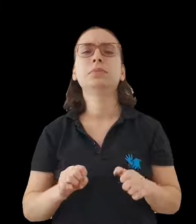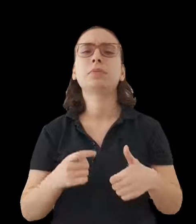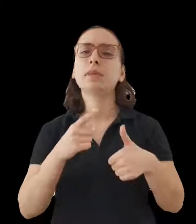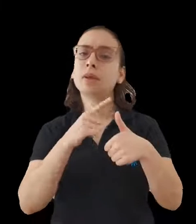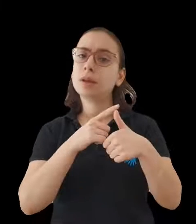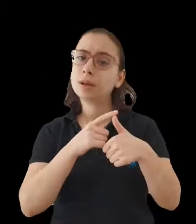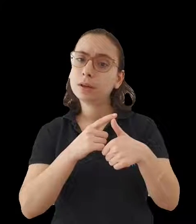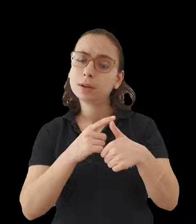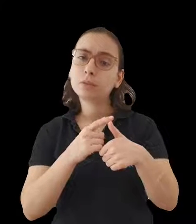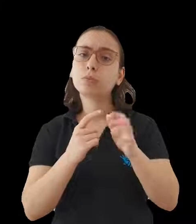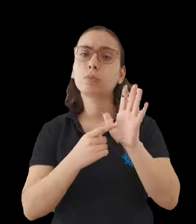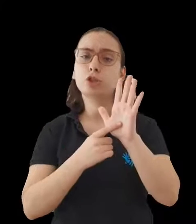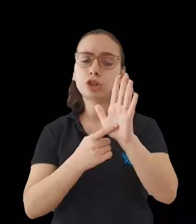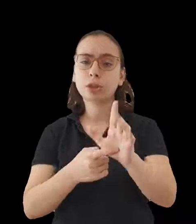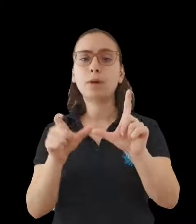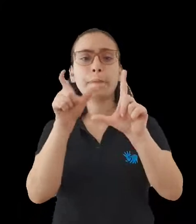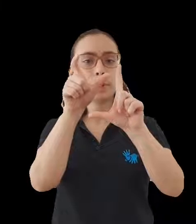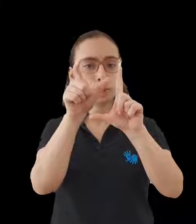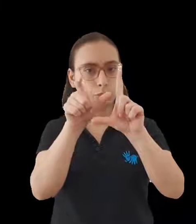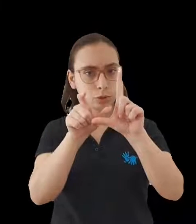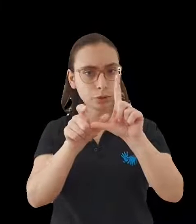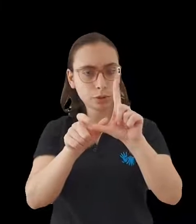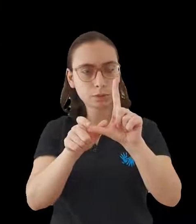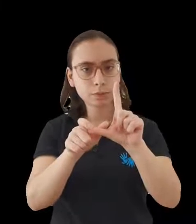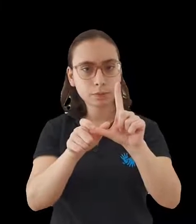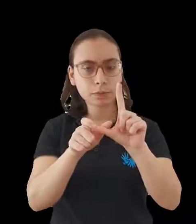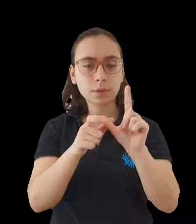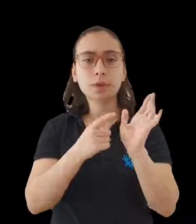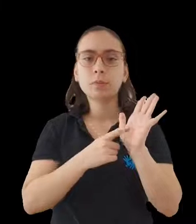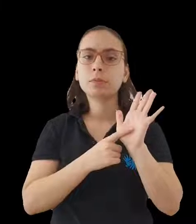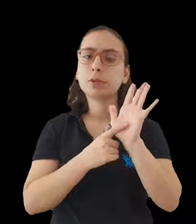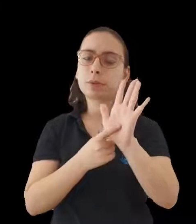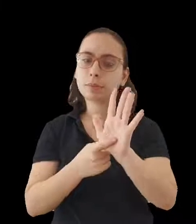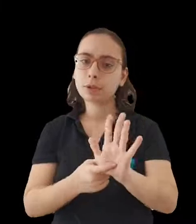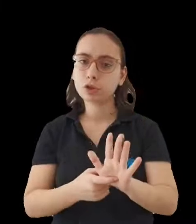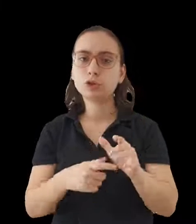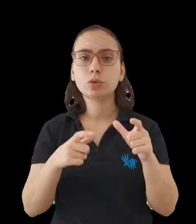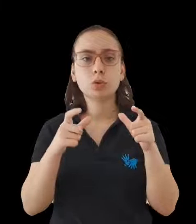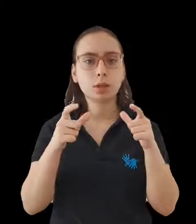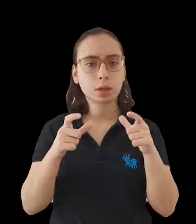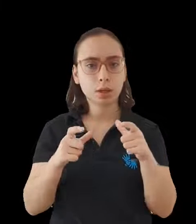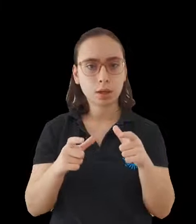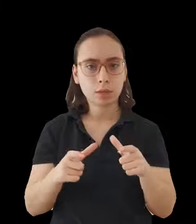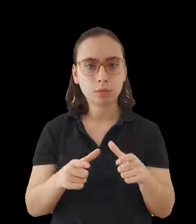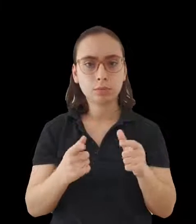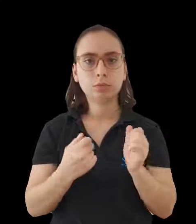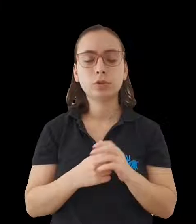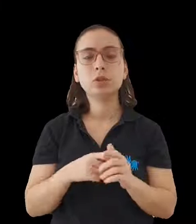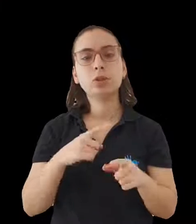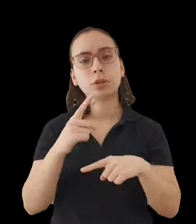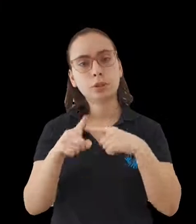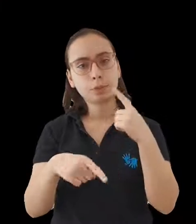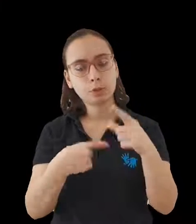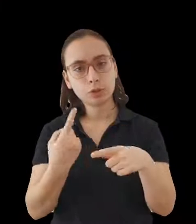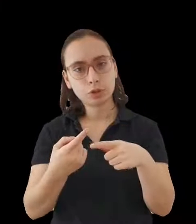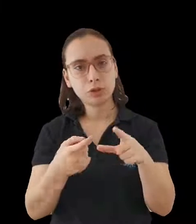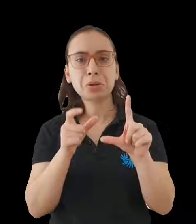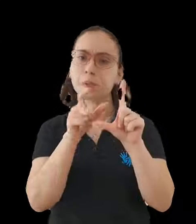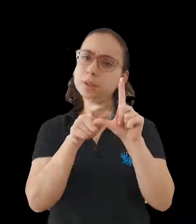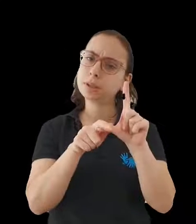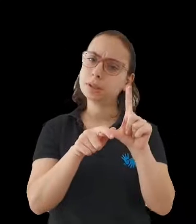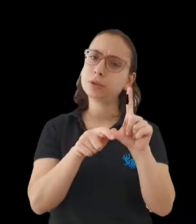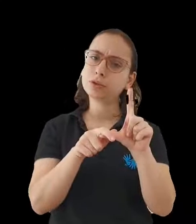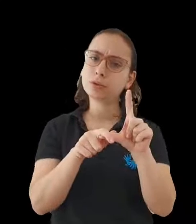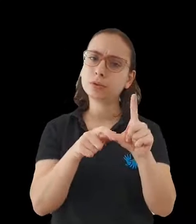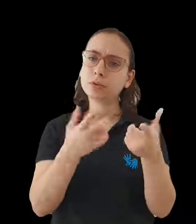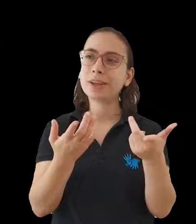Apresentação do personagem, apresentação do local, depois vem a apresentação do personagem, né? Eu